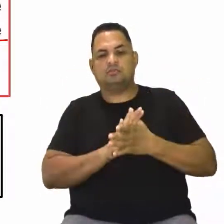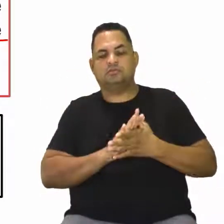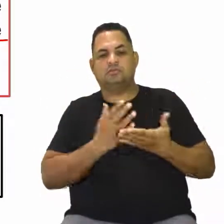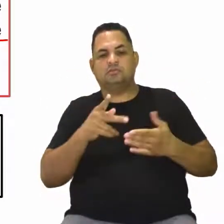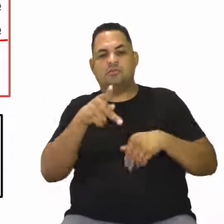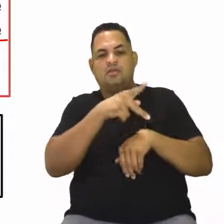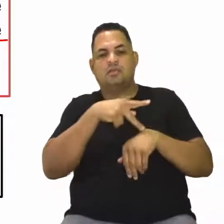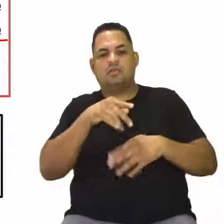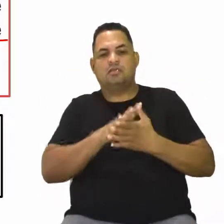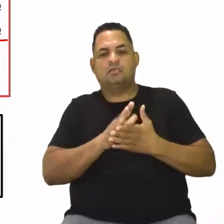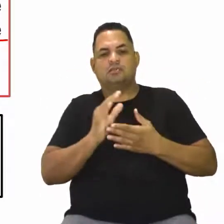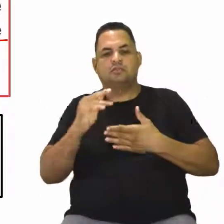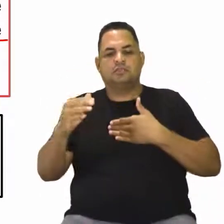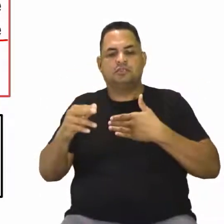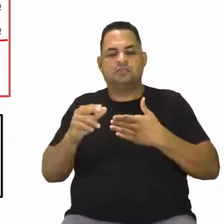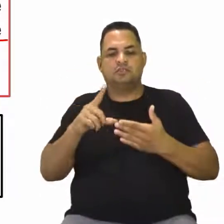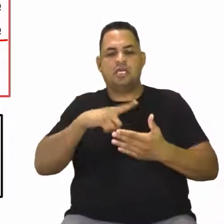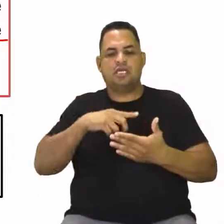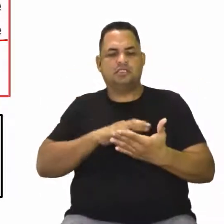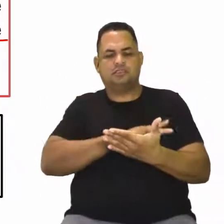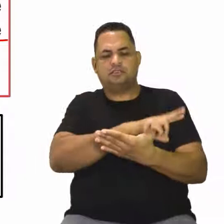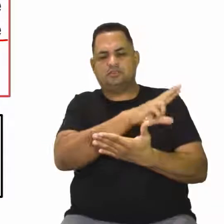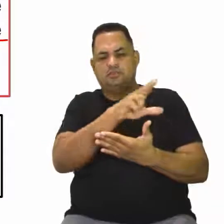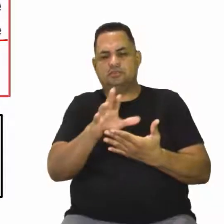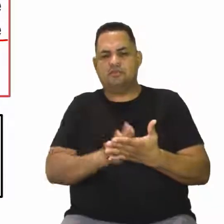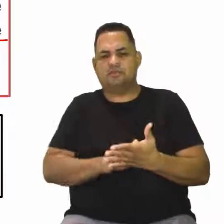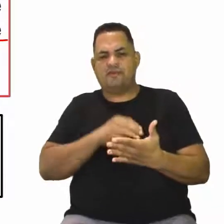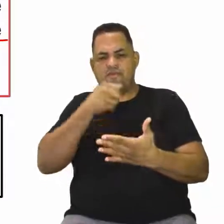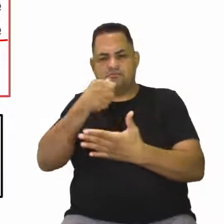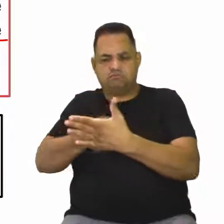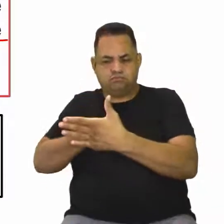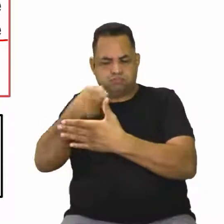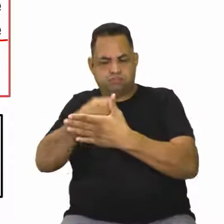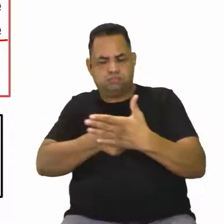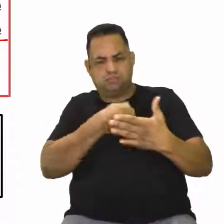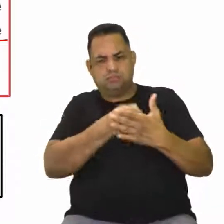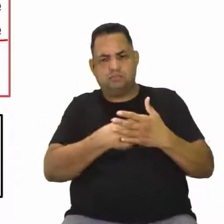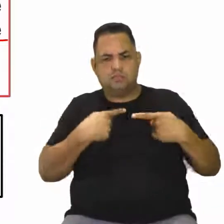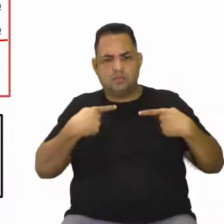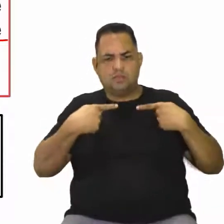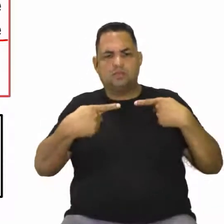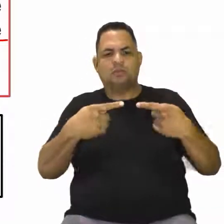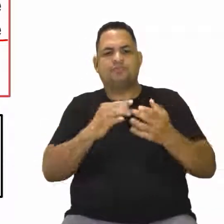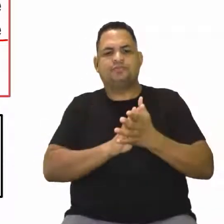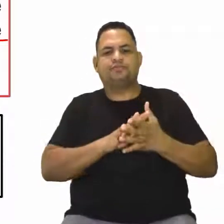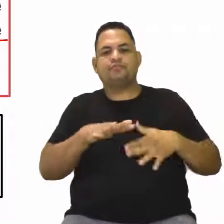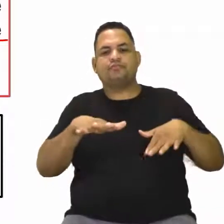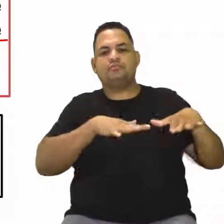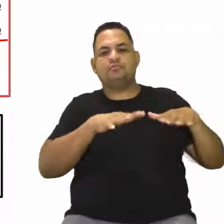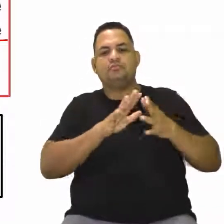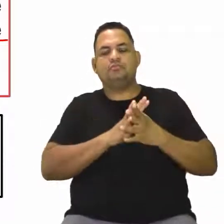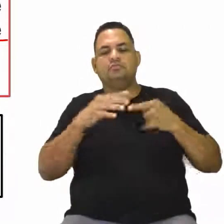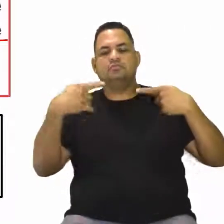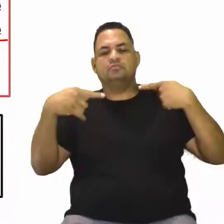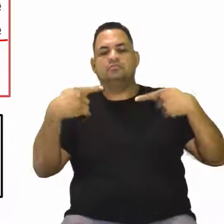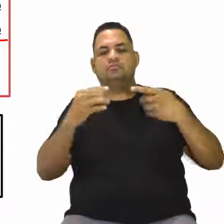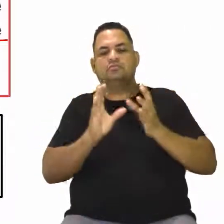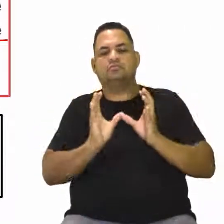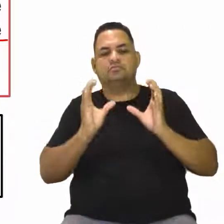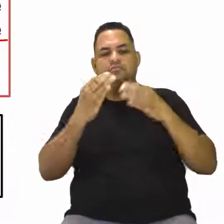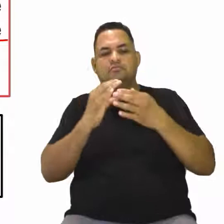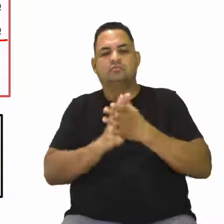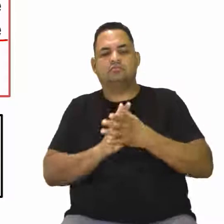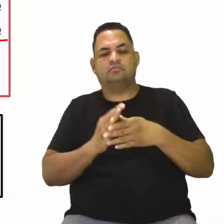Desdobraram-se numa série de lutas internas, tá? Envolvendo movimentos políticos ou até mesmo